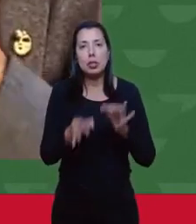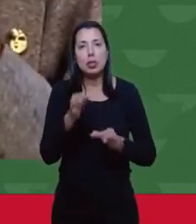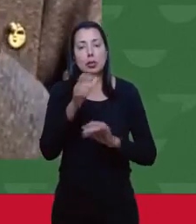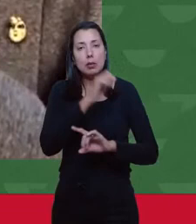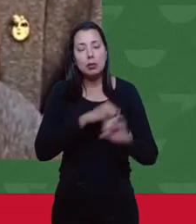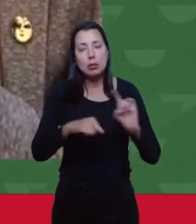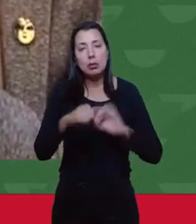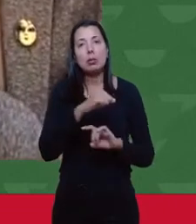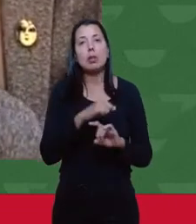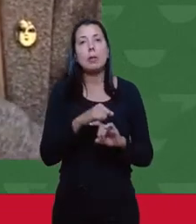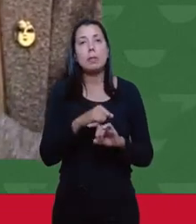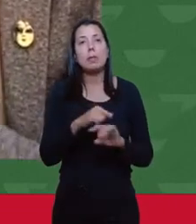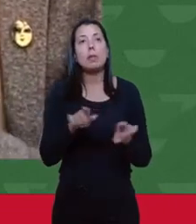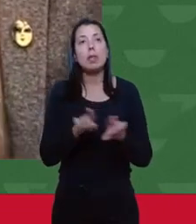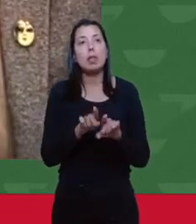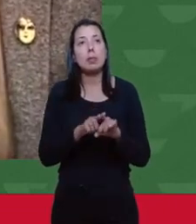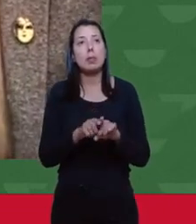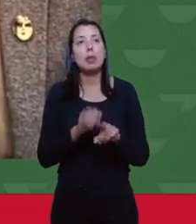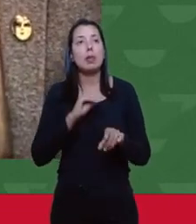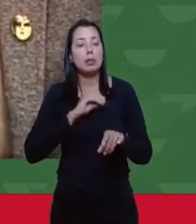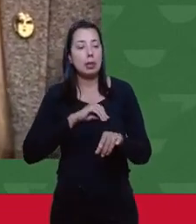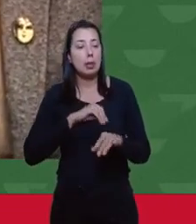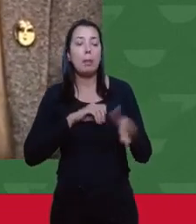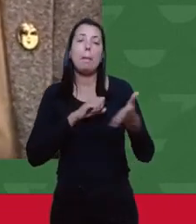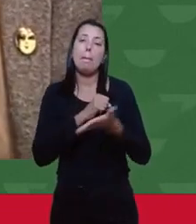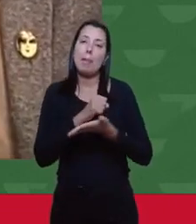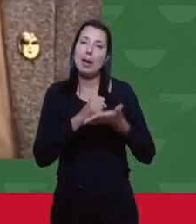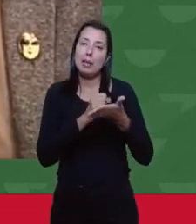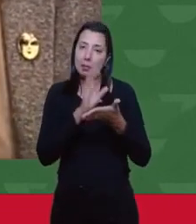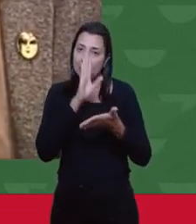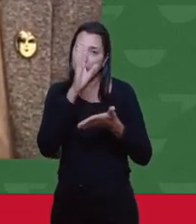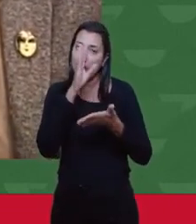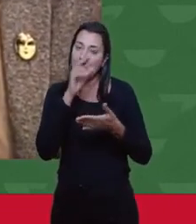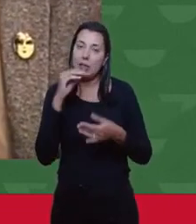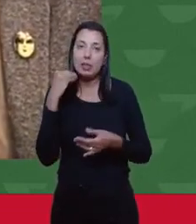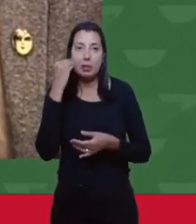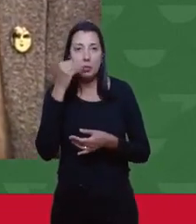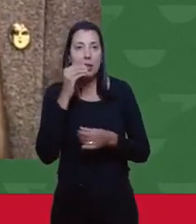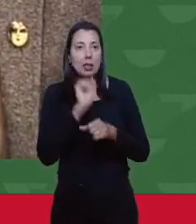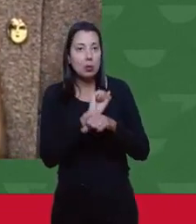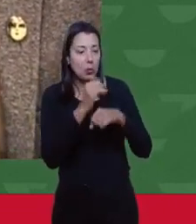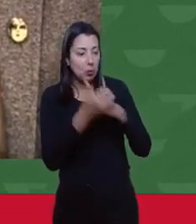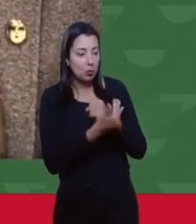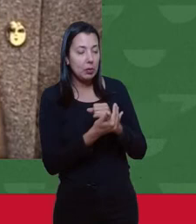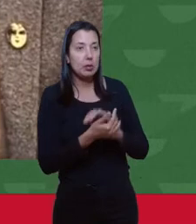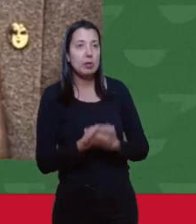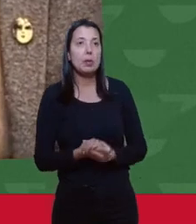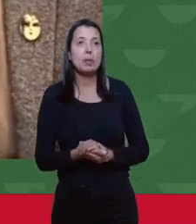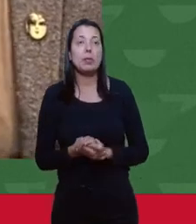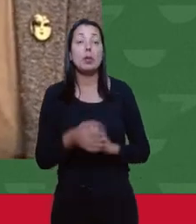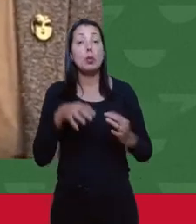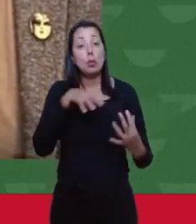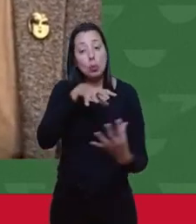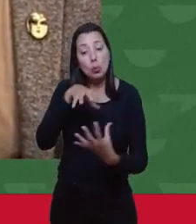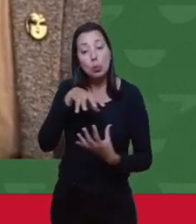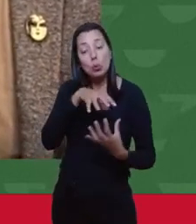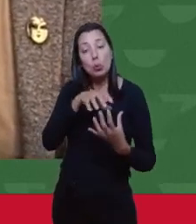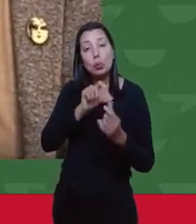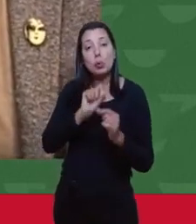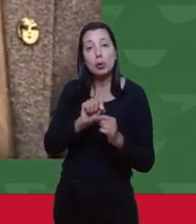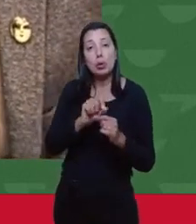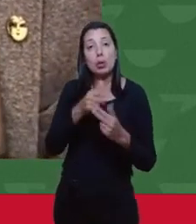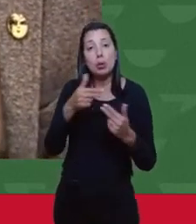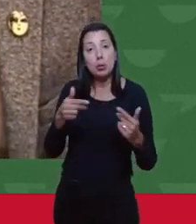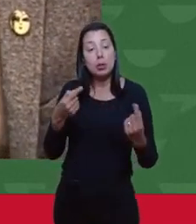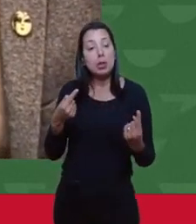justiça social e da renda mínima, da renda básica, principalmente diante da experiência da Covid-19 no mundo inteiro, a